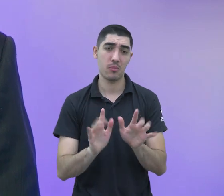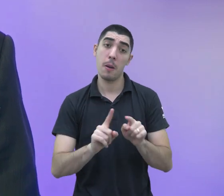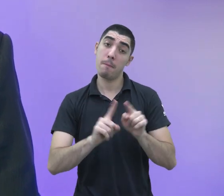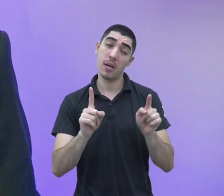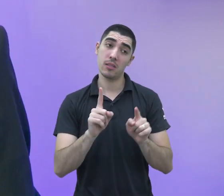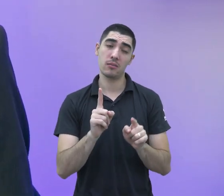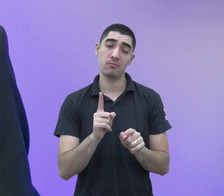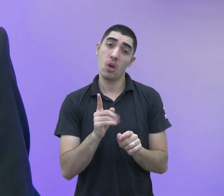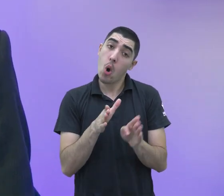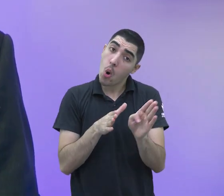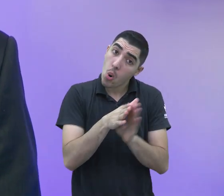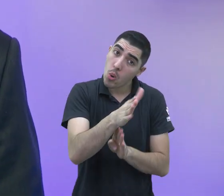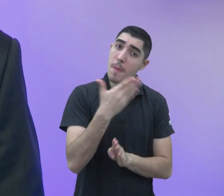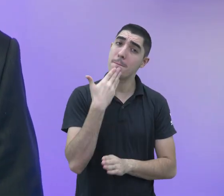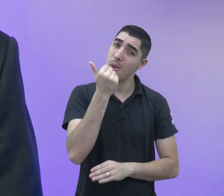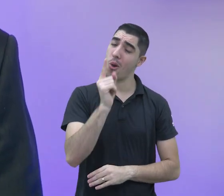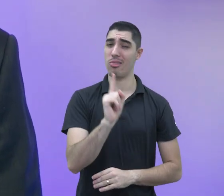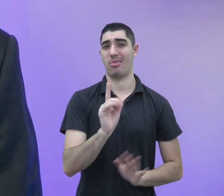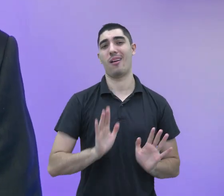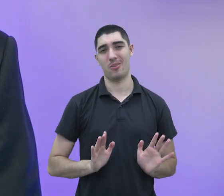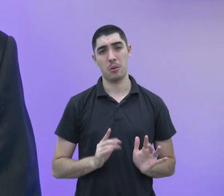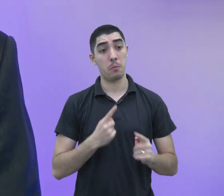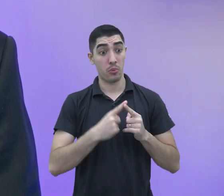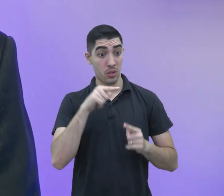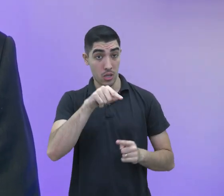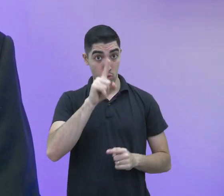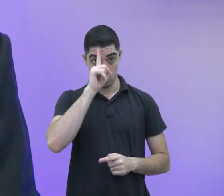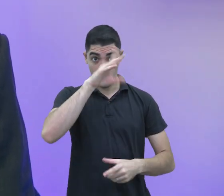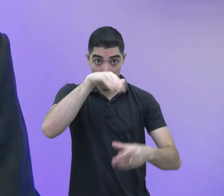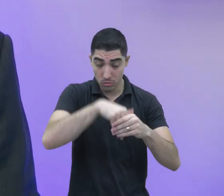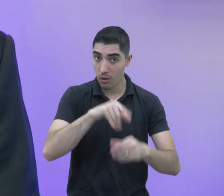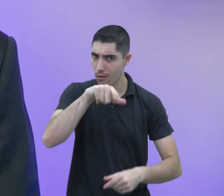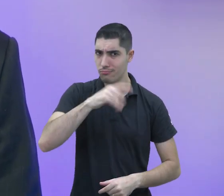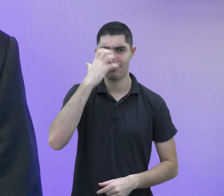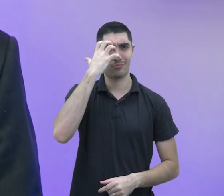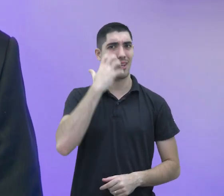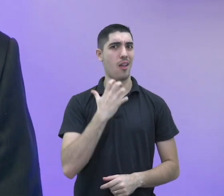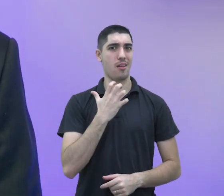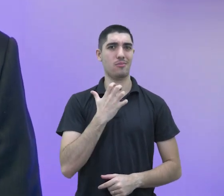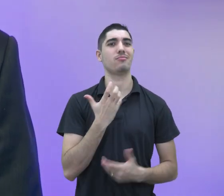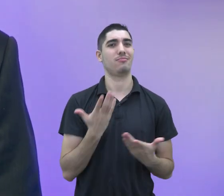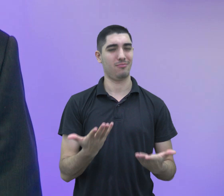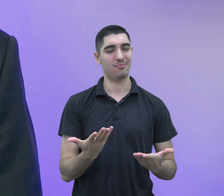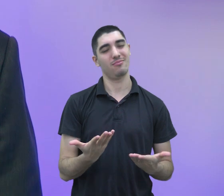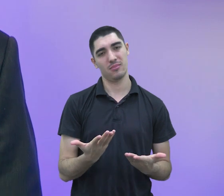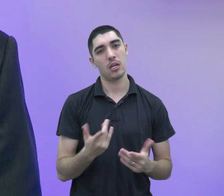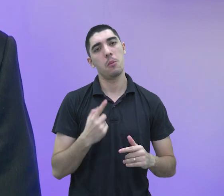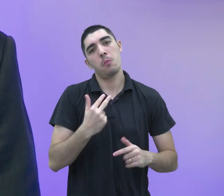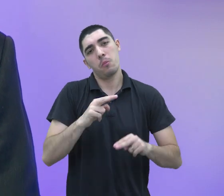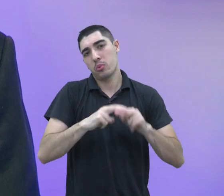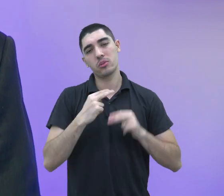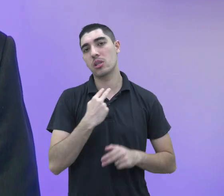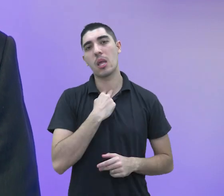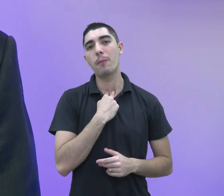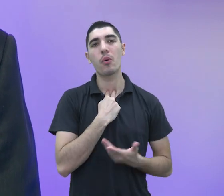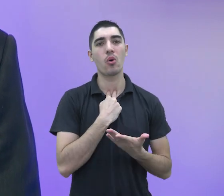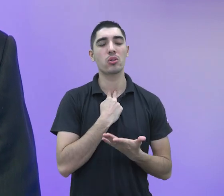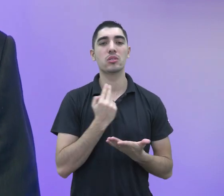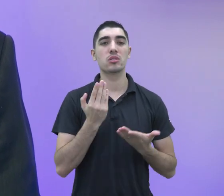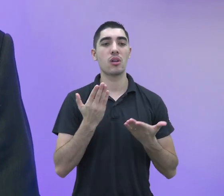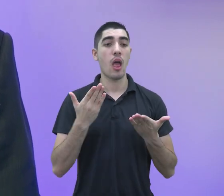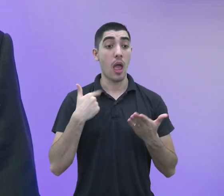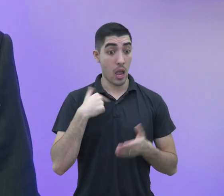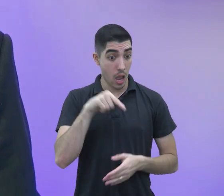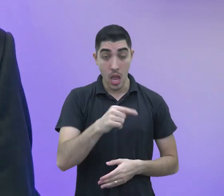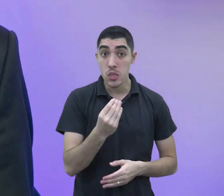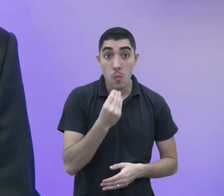um, mas a gente não recomenda, já que é um processo muito sério, o processo eleitoral, e nós não podemos de maneira